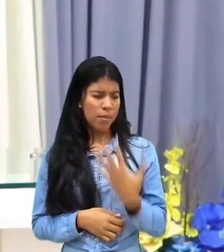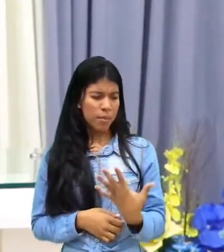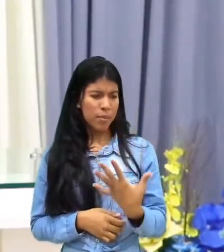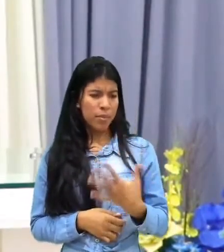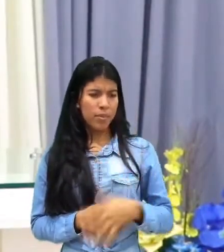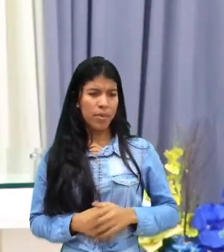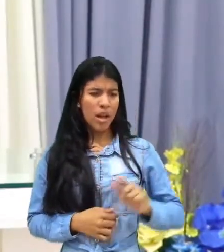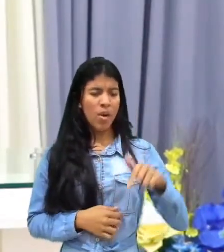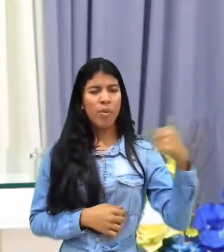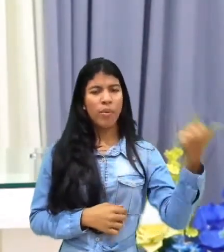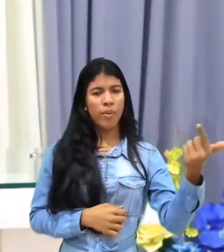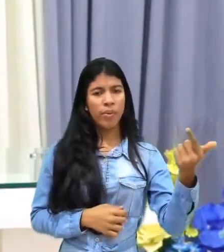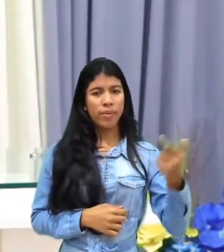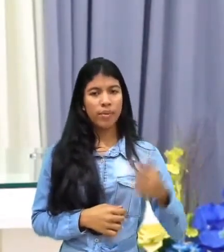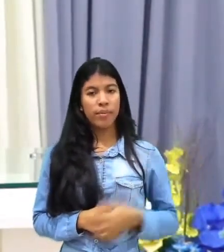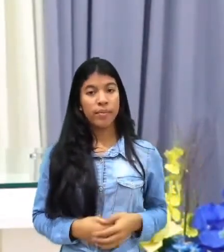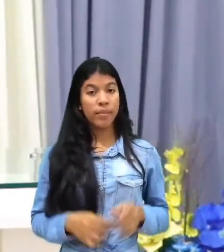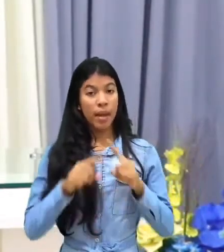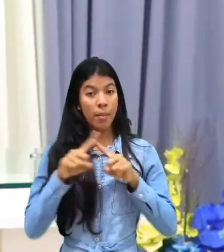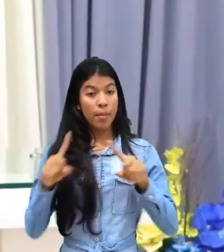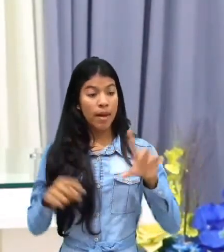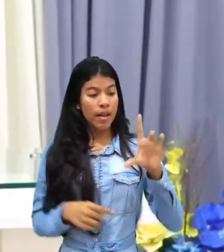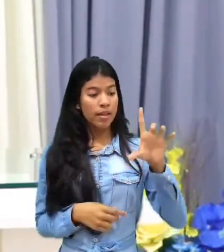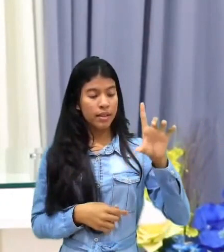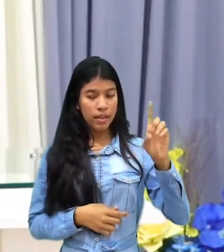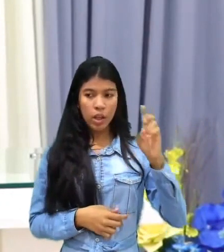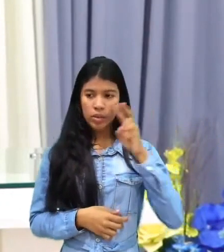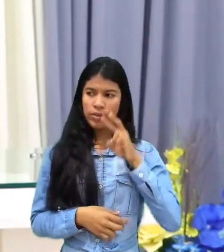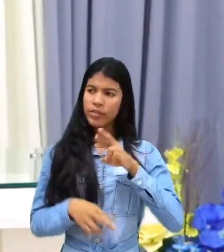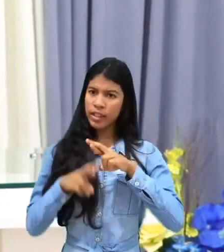que ficasse. Só que Deus não vê isso.